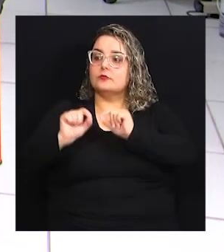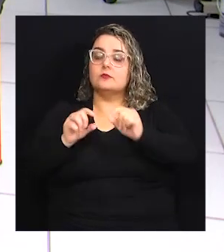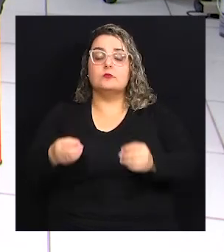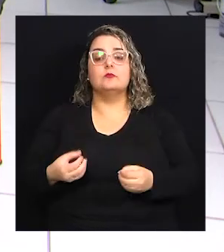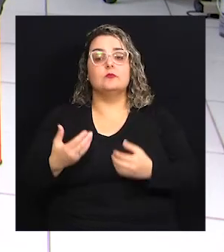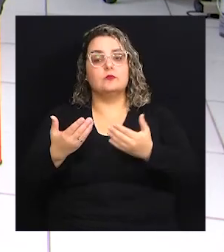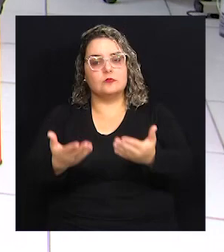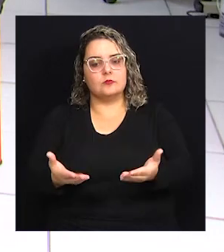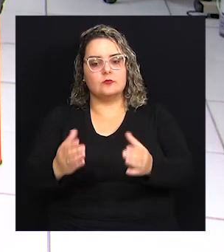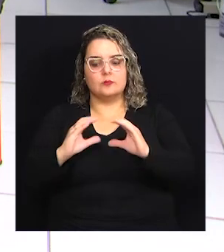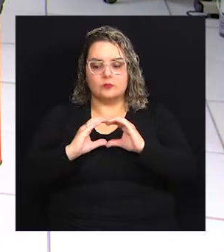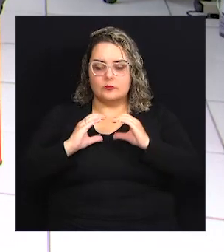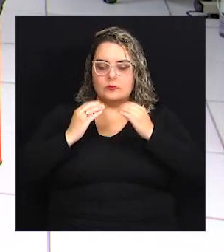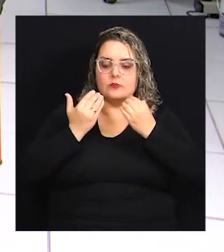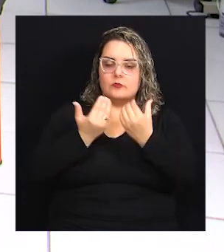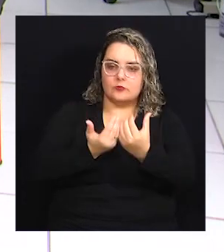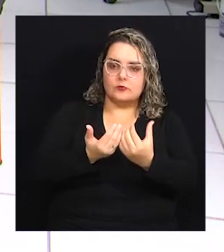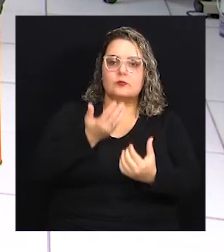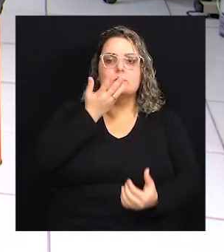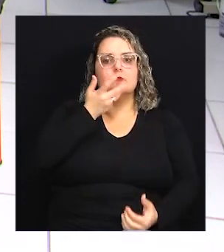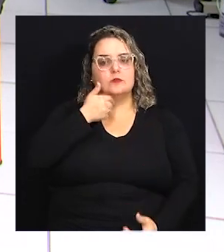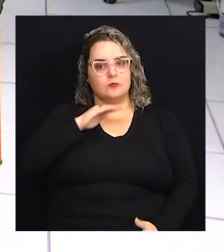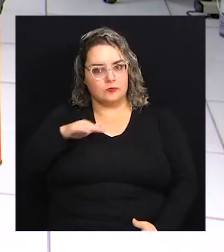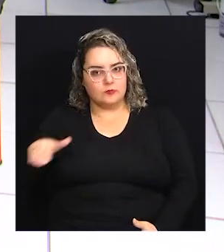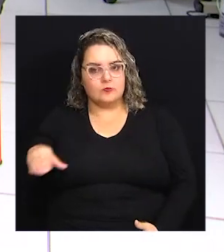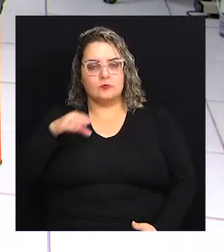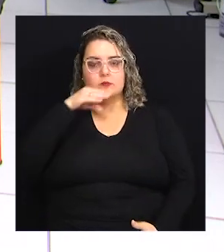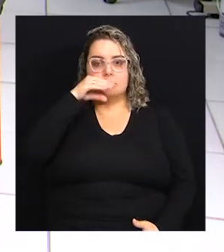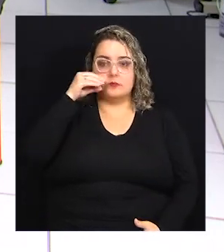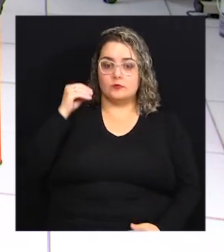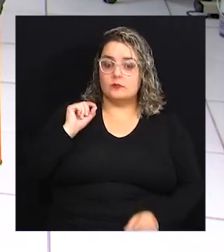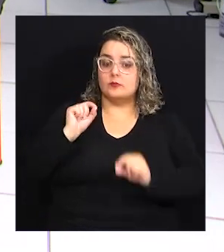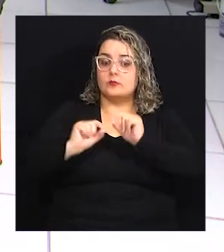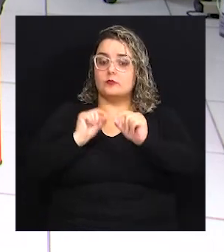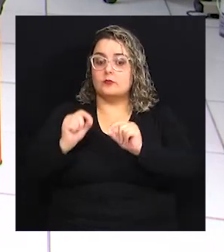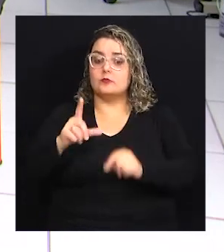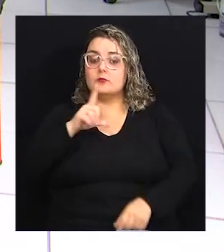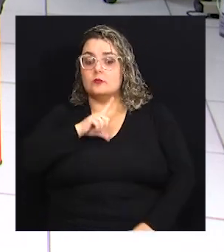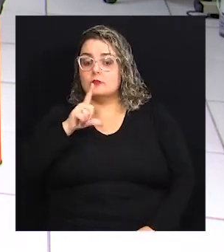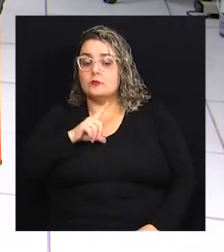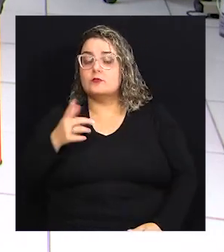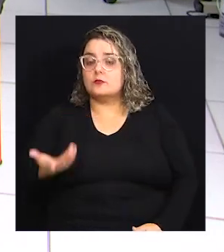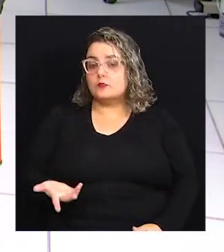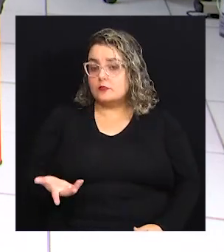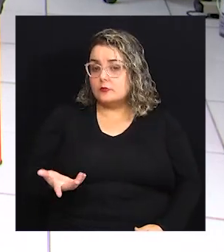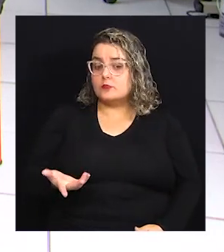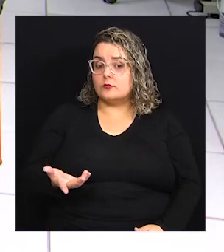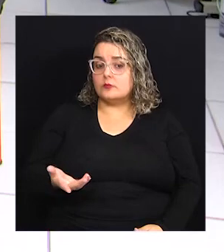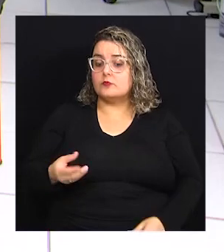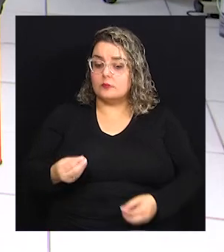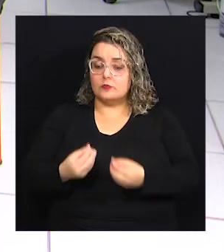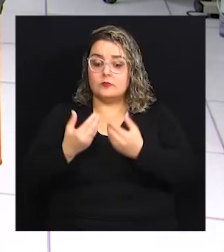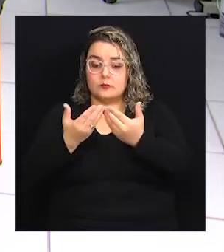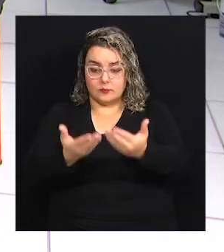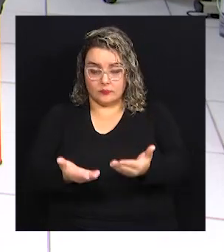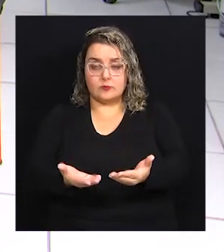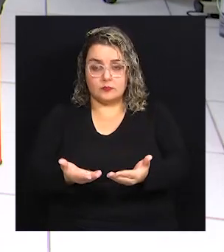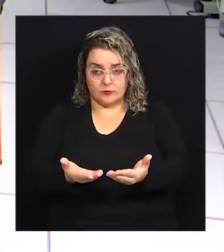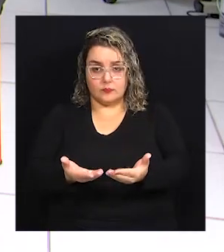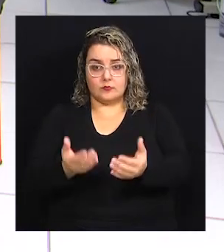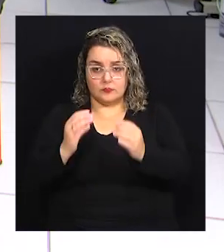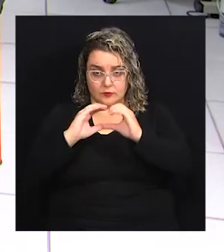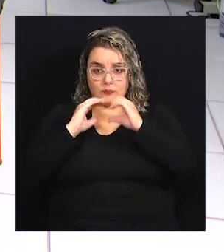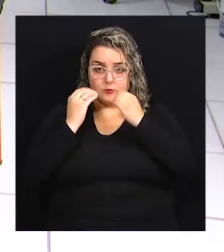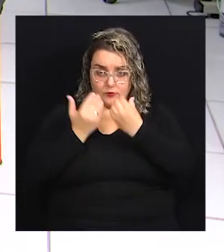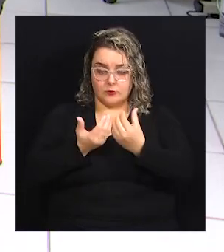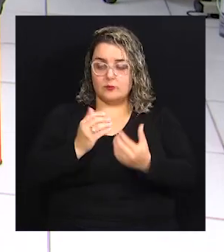que ela oferece para a comunidade, para essas crianças, para esses adolescentes? O que é que tem aqui que é ofertado para